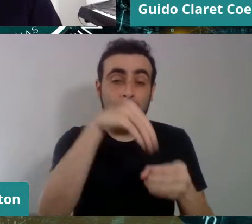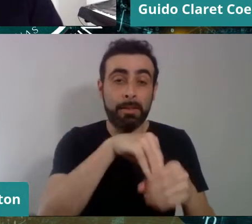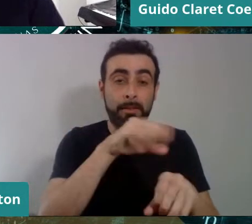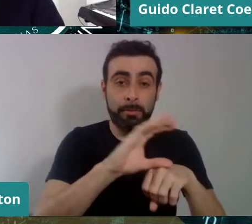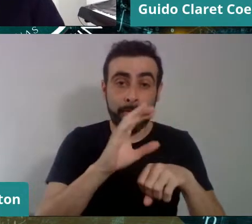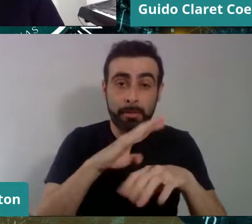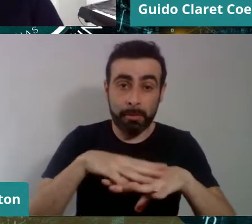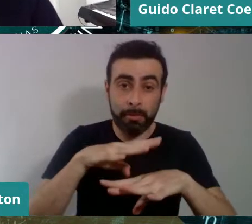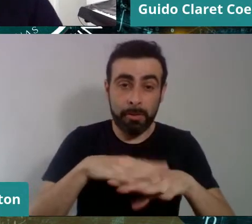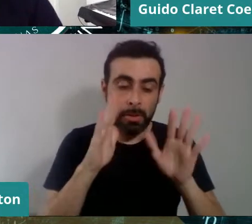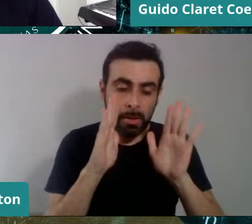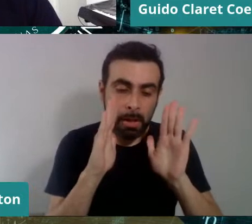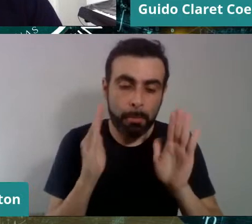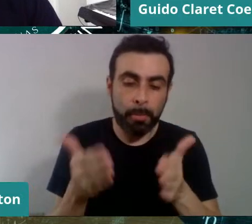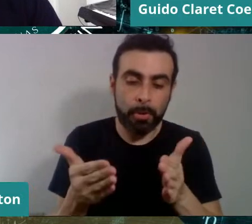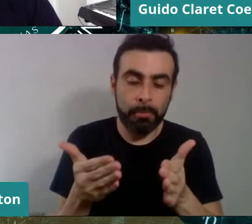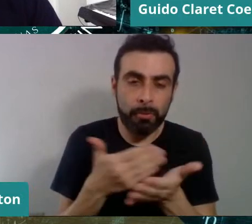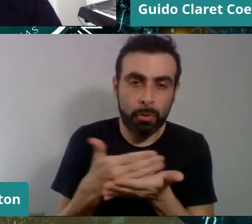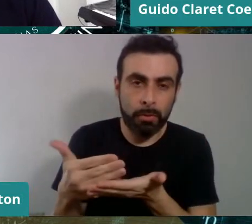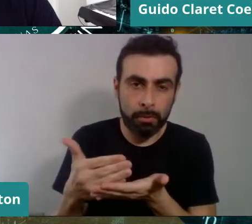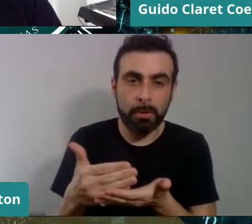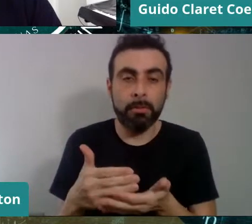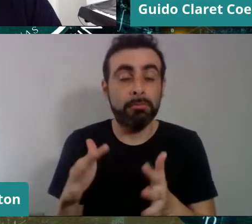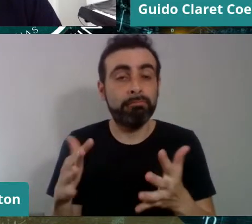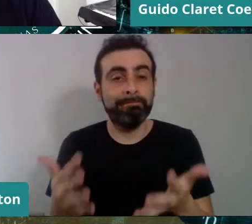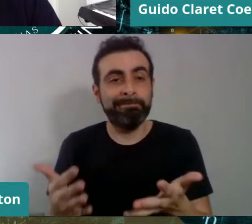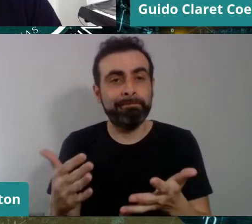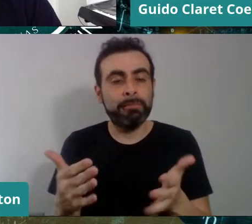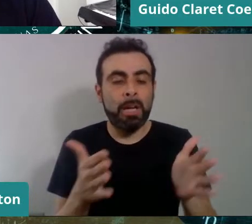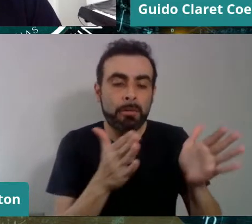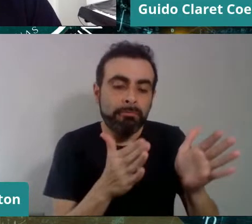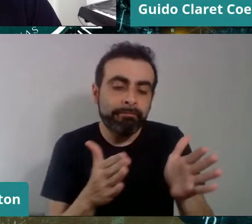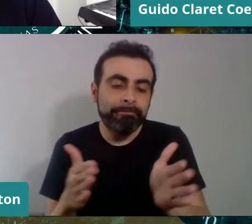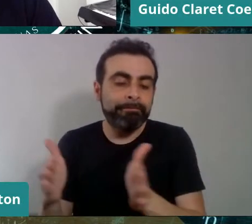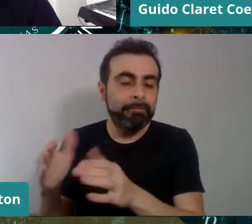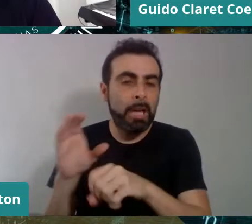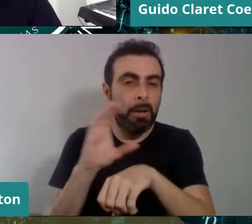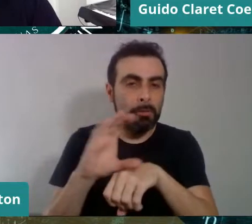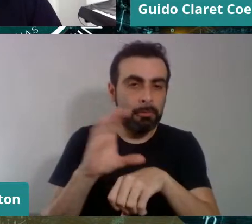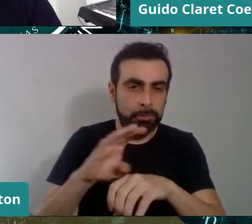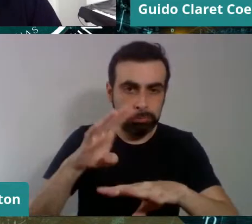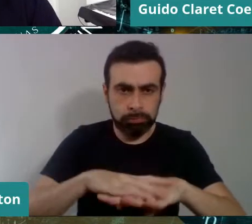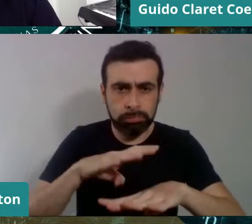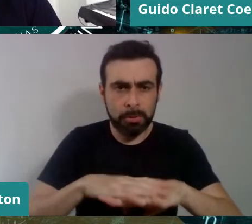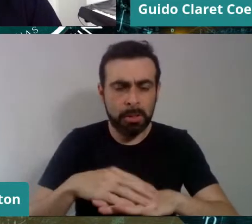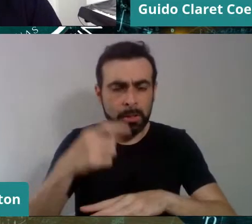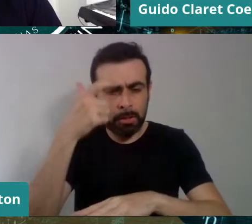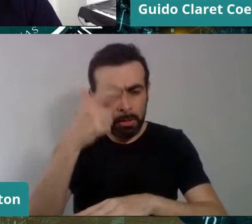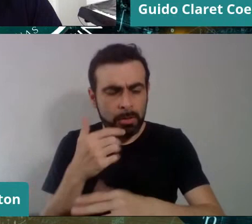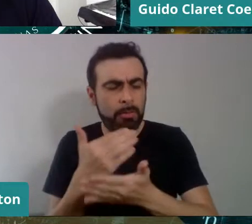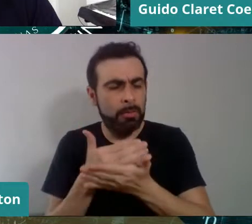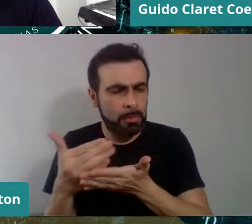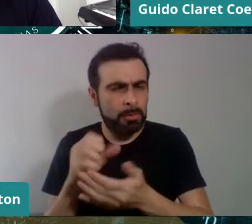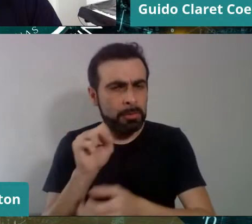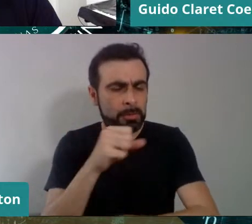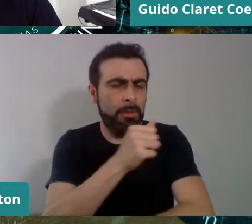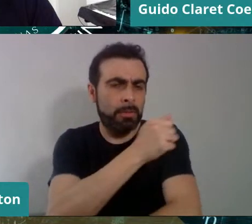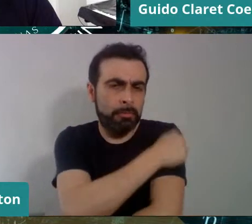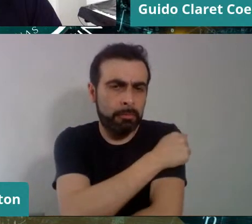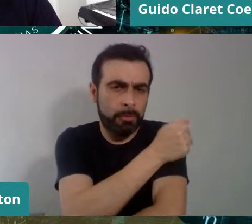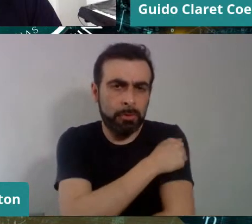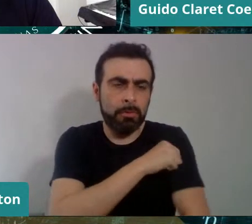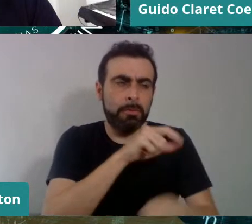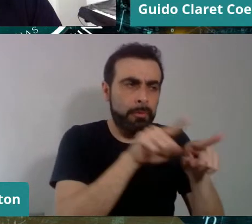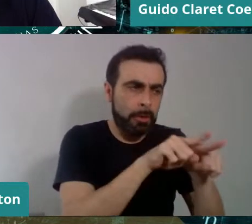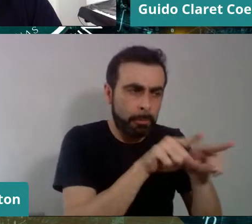FAFISA. Eu passei pelo curso de matemática como aluno, como